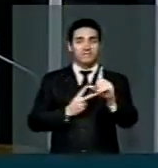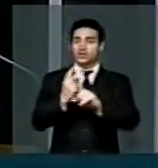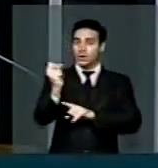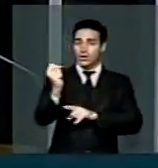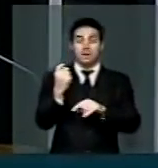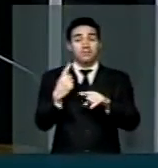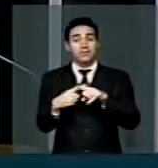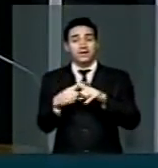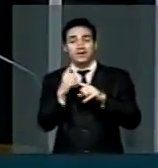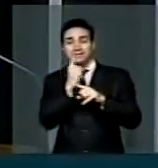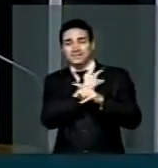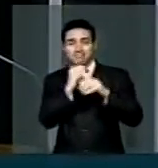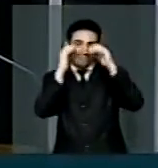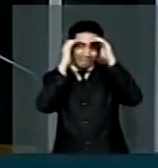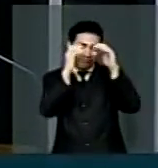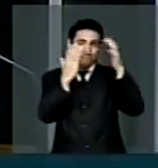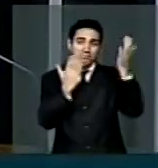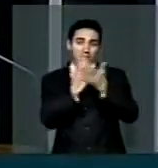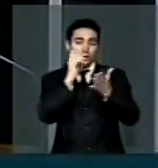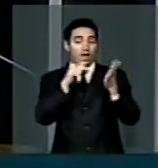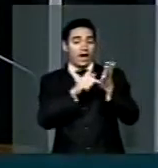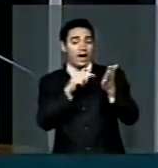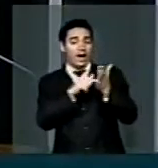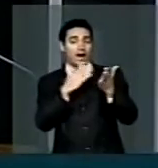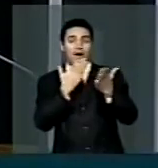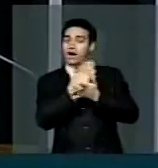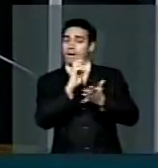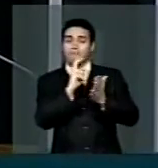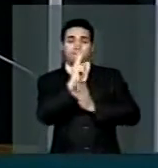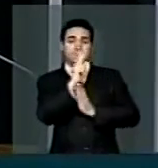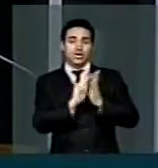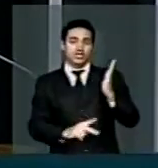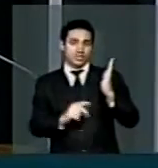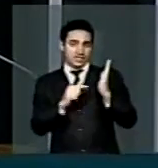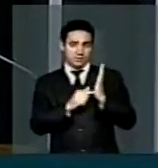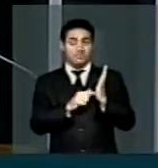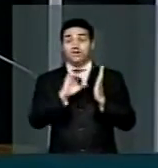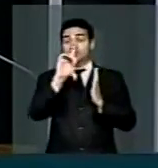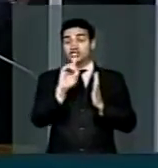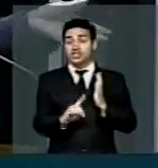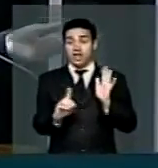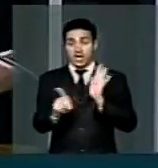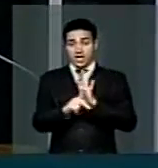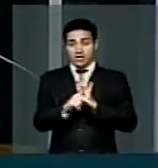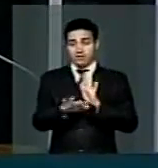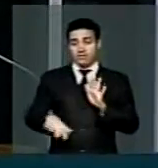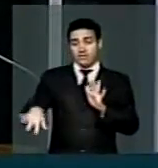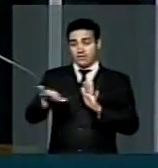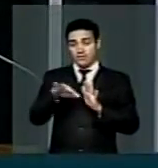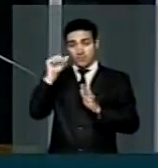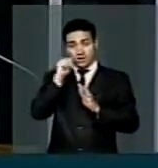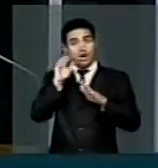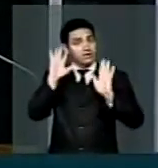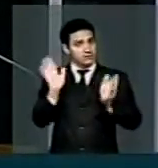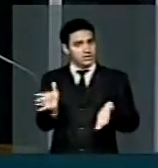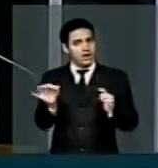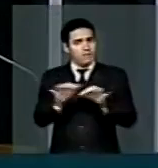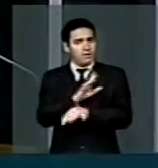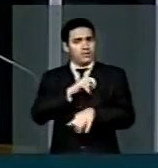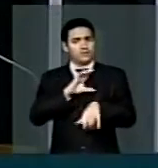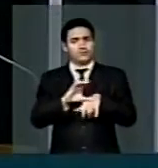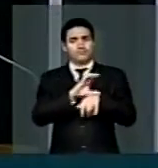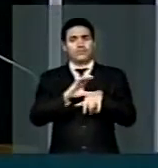foi o reconhecimento pelo Parlamento Brasileiro de um direito que lá já está na